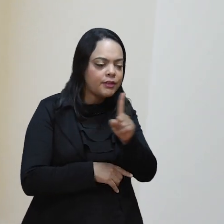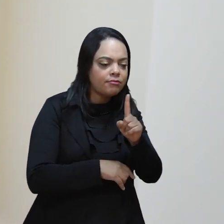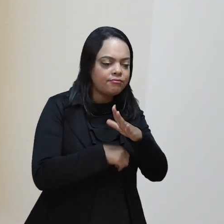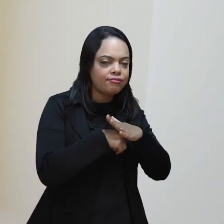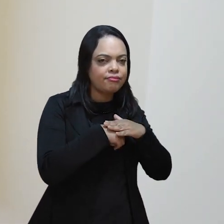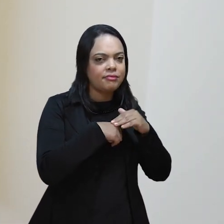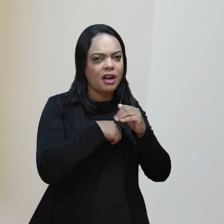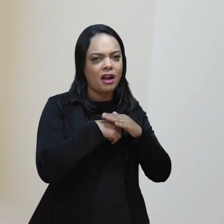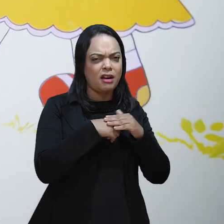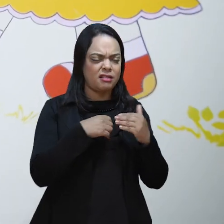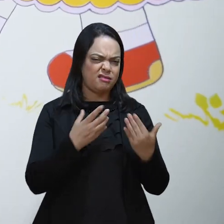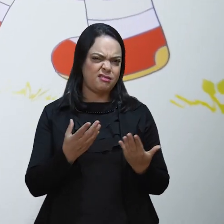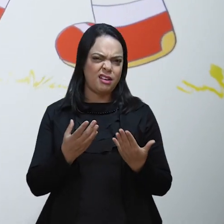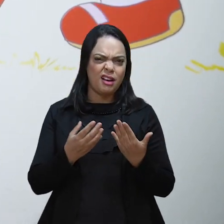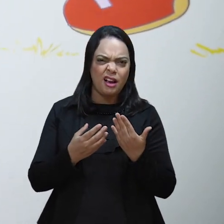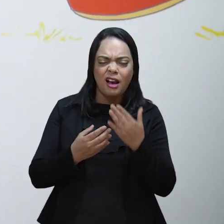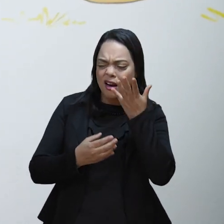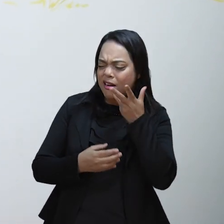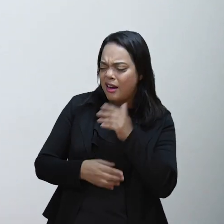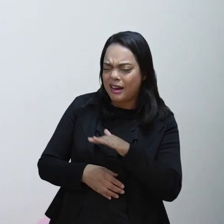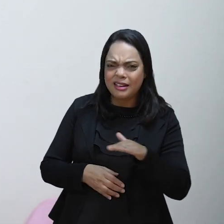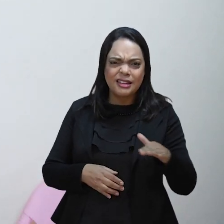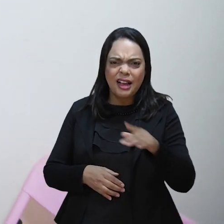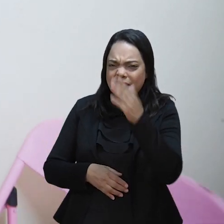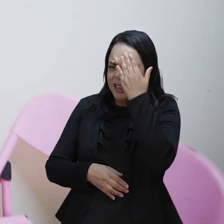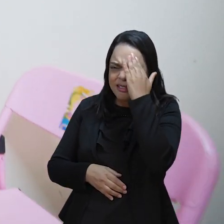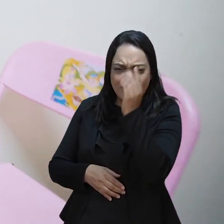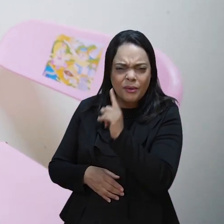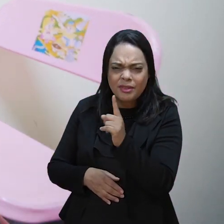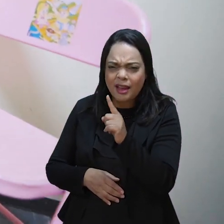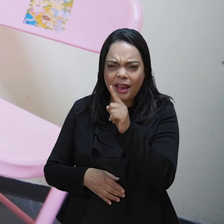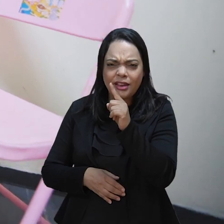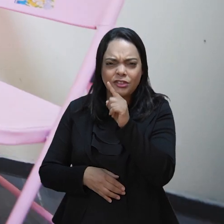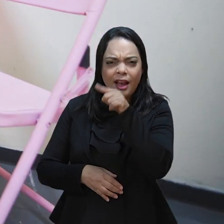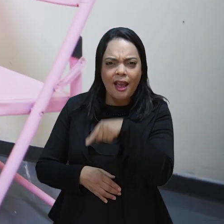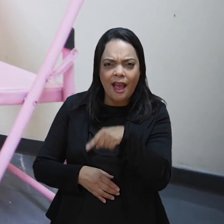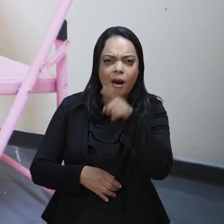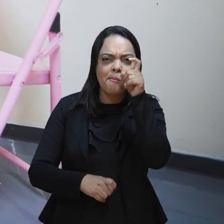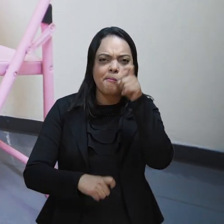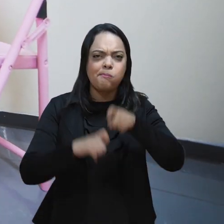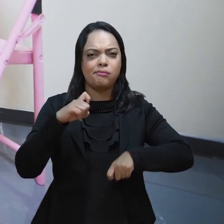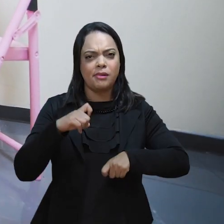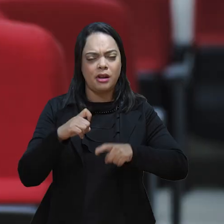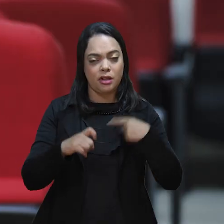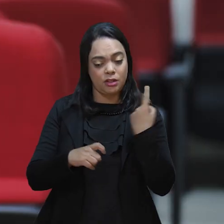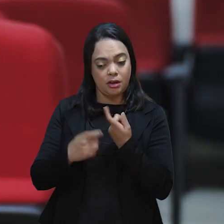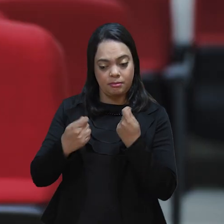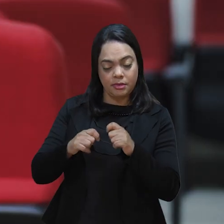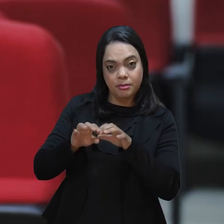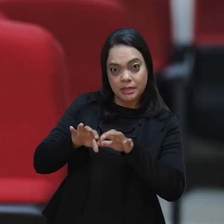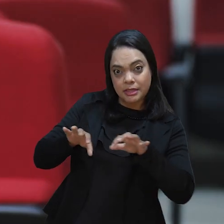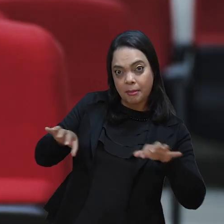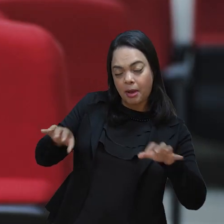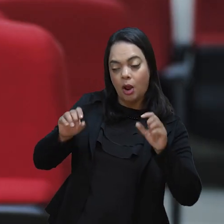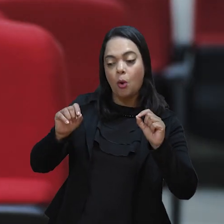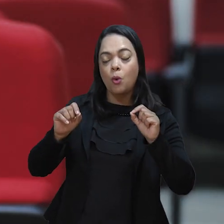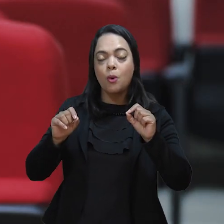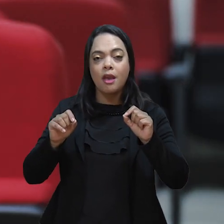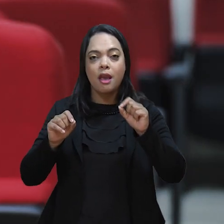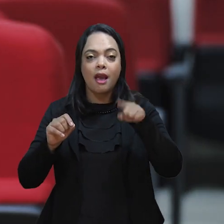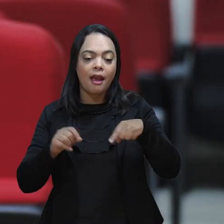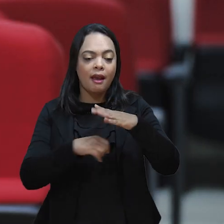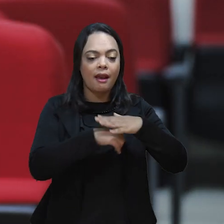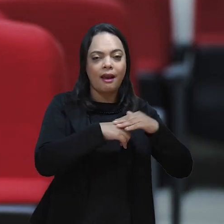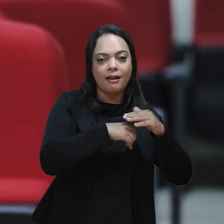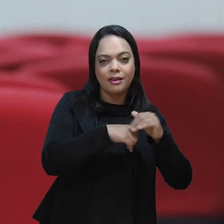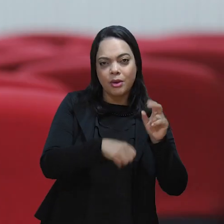de violência, tem uma trajetória entre desvincular tudo aquilo que é carinho, proteção, com o que é